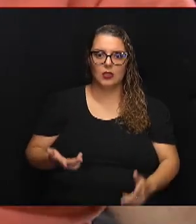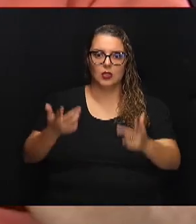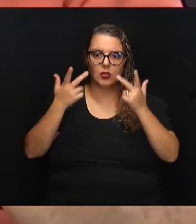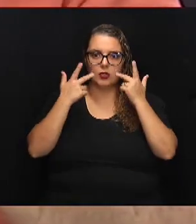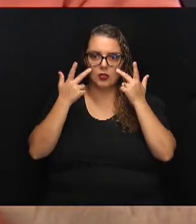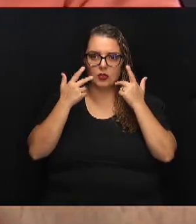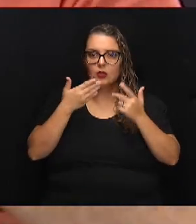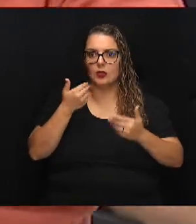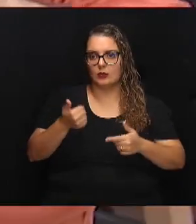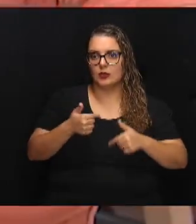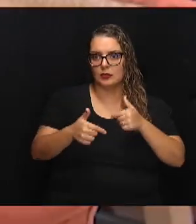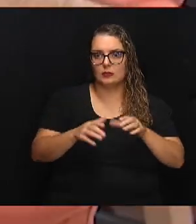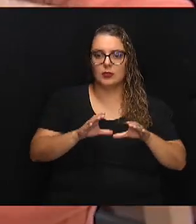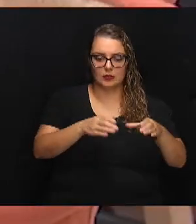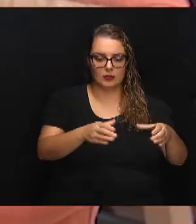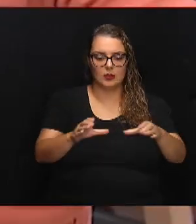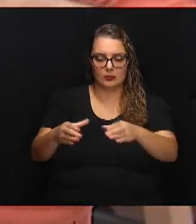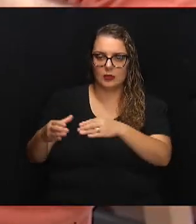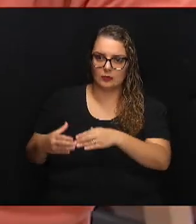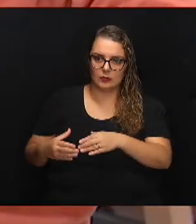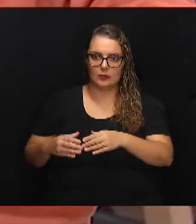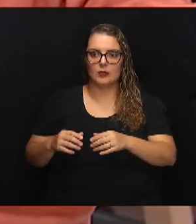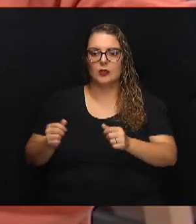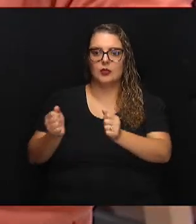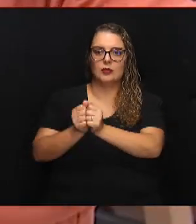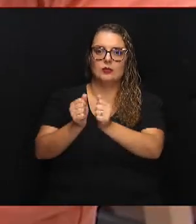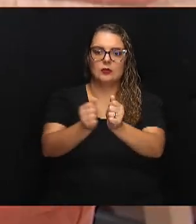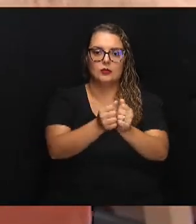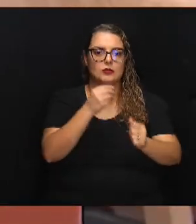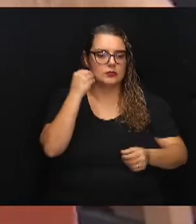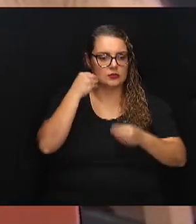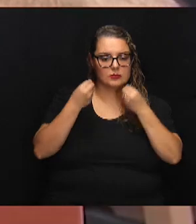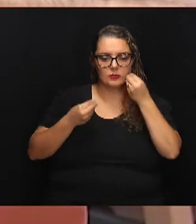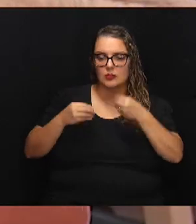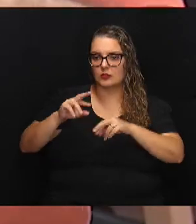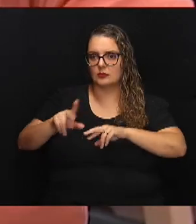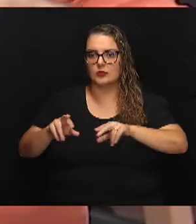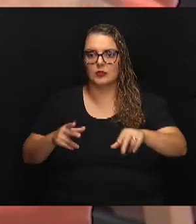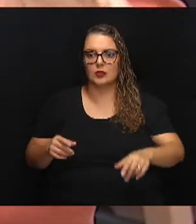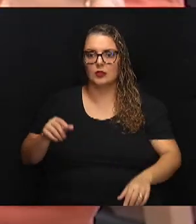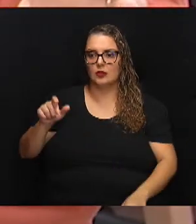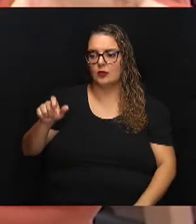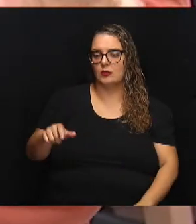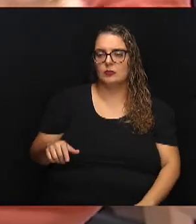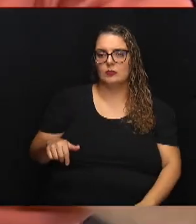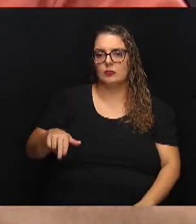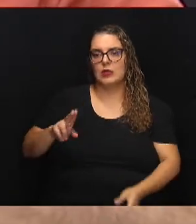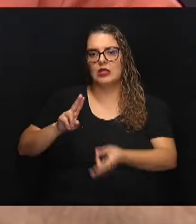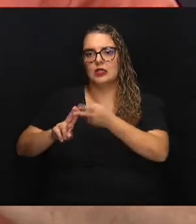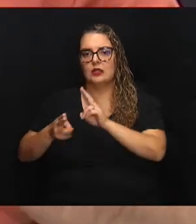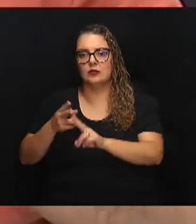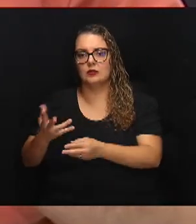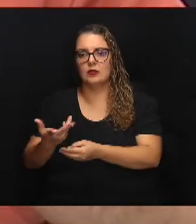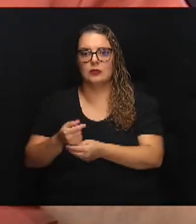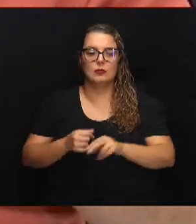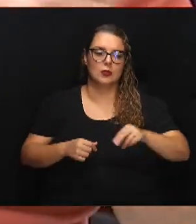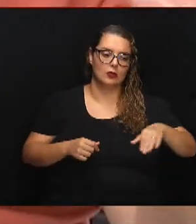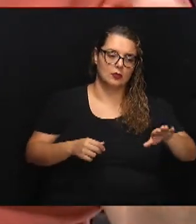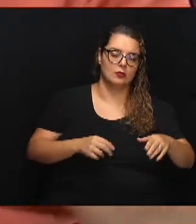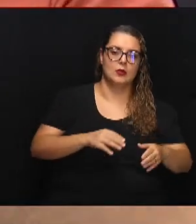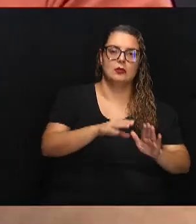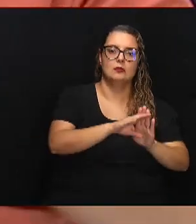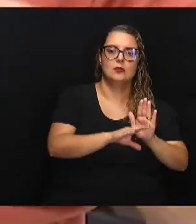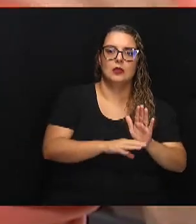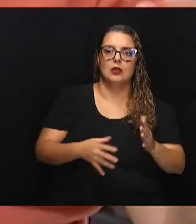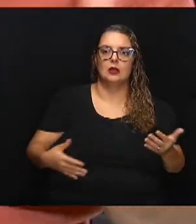é trabalhar em equipe, né? Porque se junta diferentes expertises. Um tem mais aptidão para a parte artística, outro mais para a